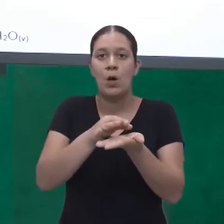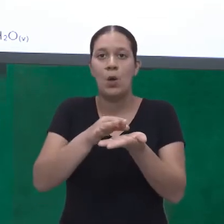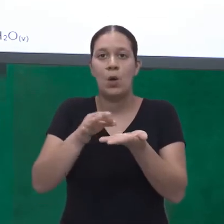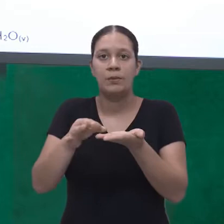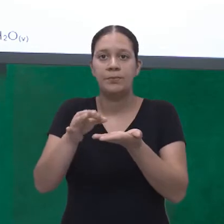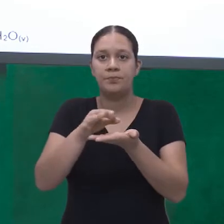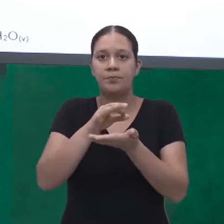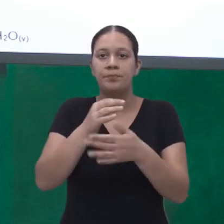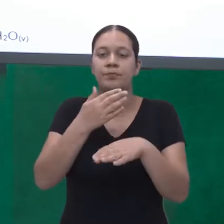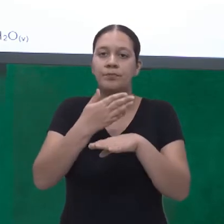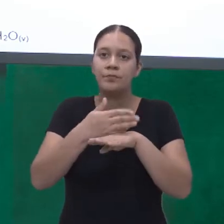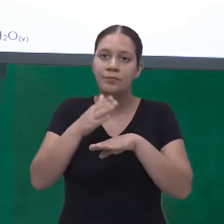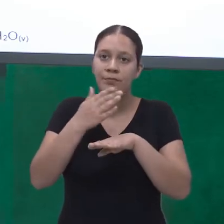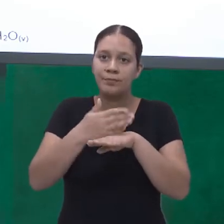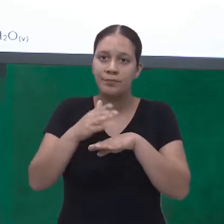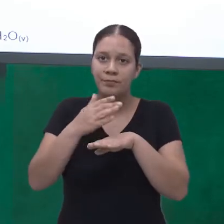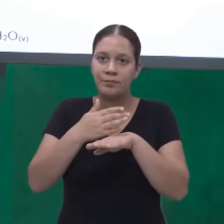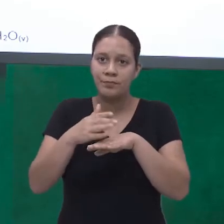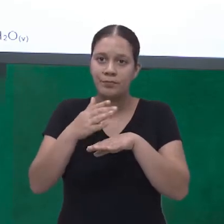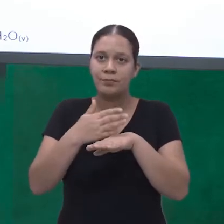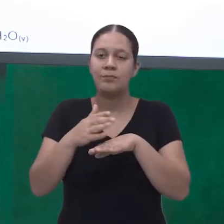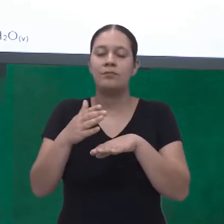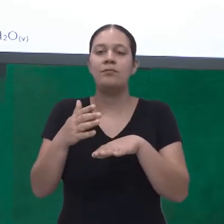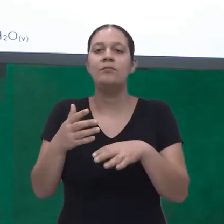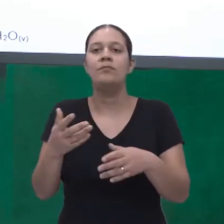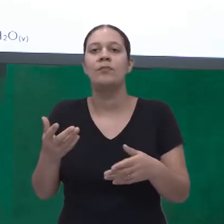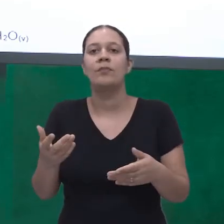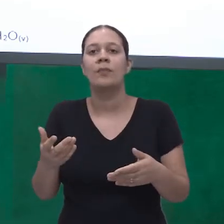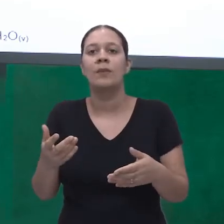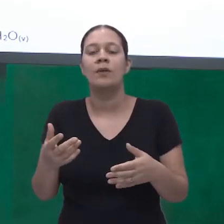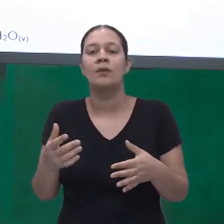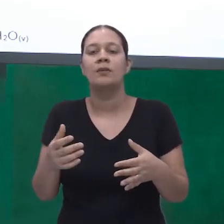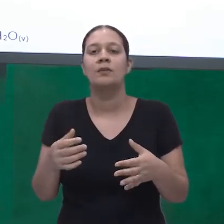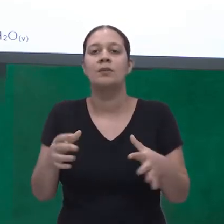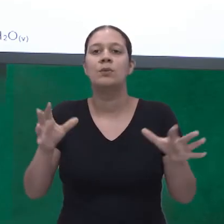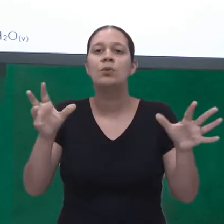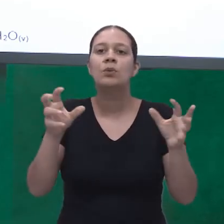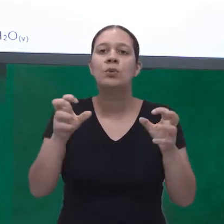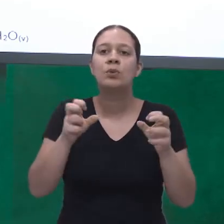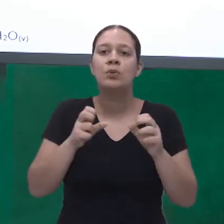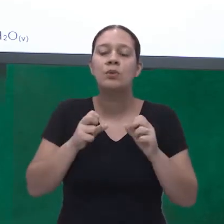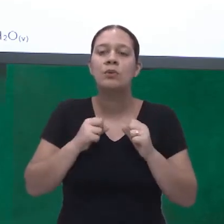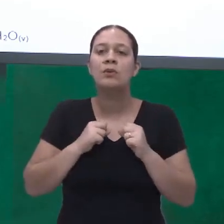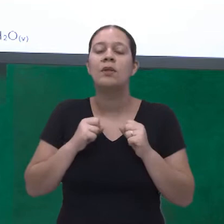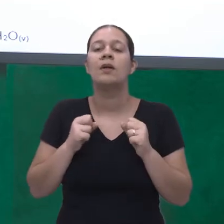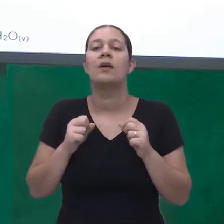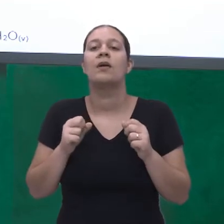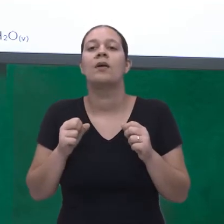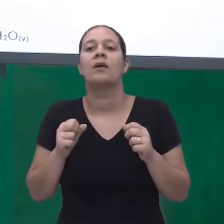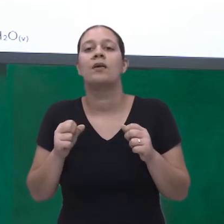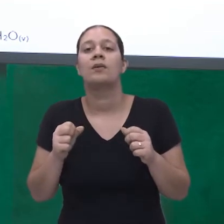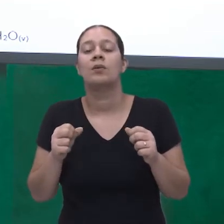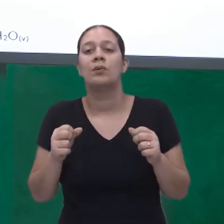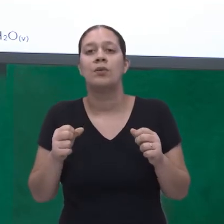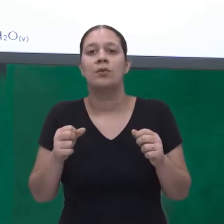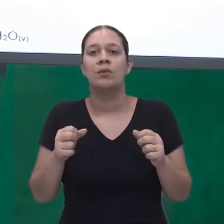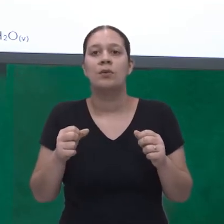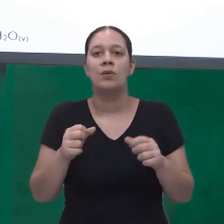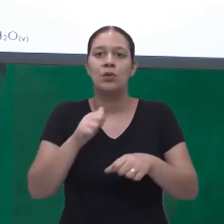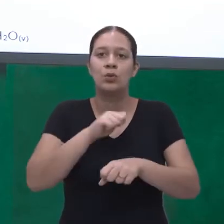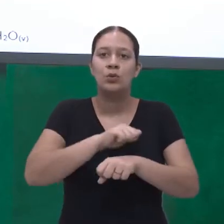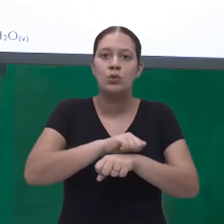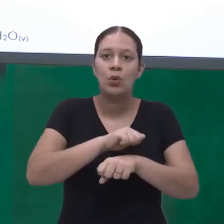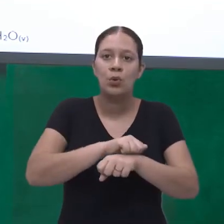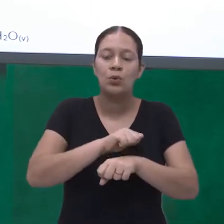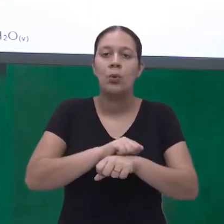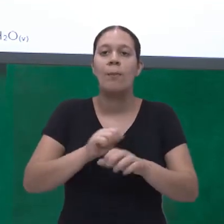bolinhas brancas que vão sublimar, acontecer uma sublimação. Sublimação é passar diretamente de sólido